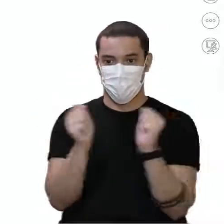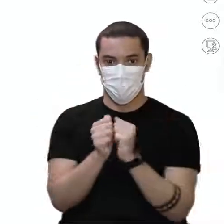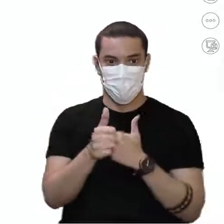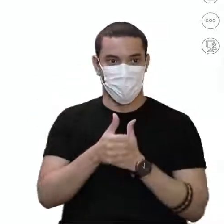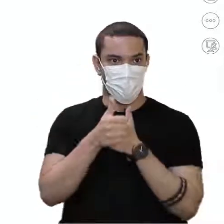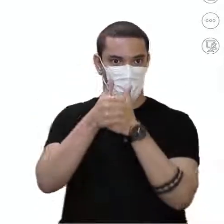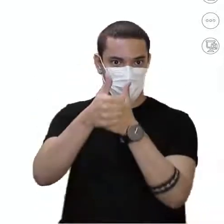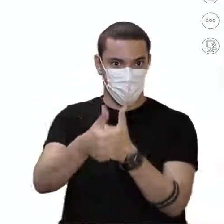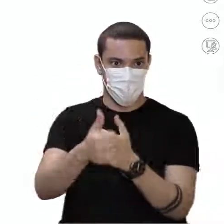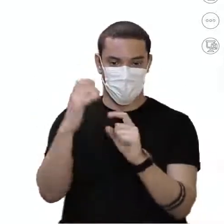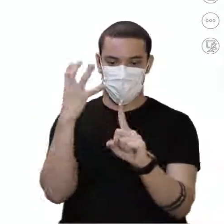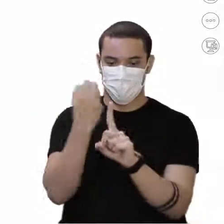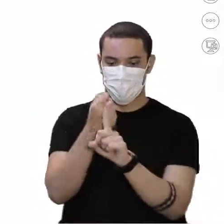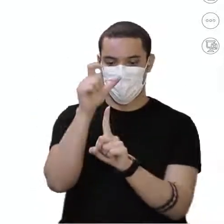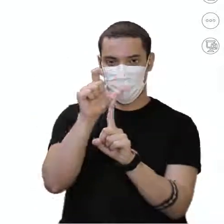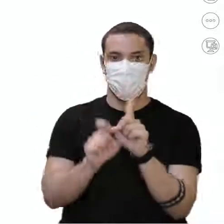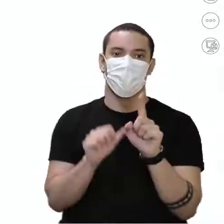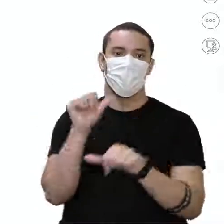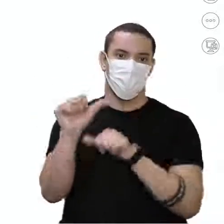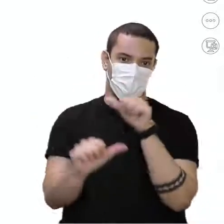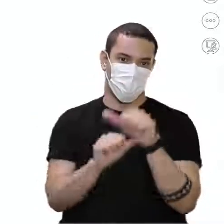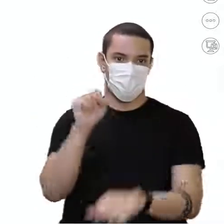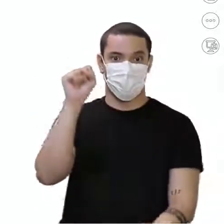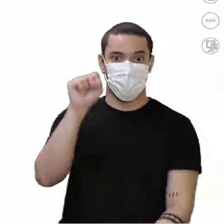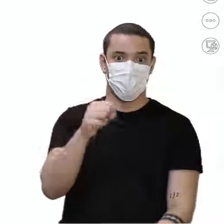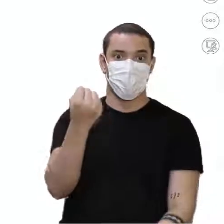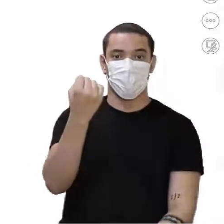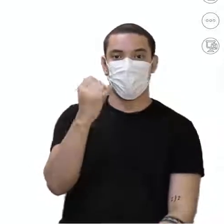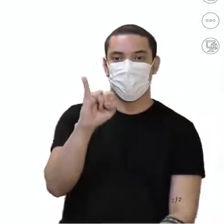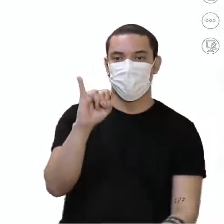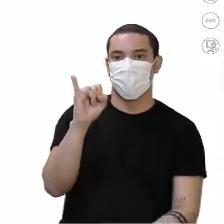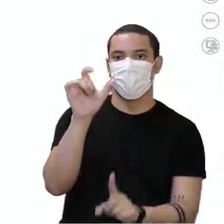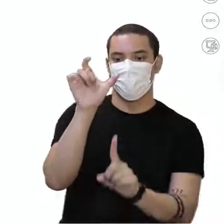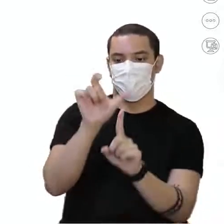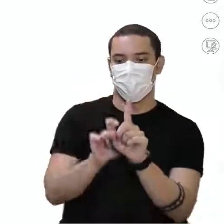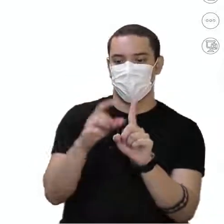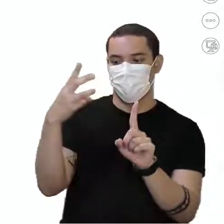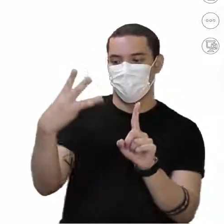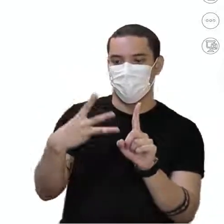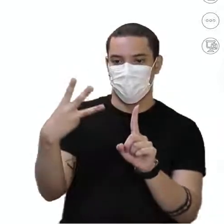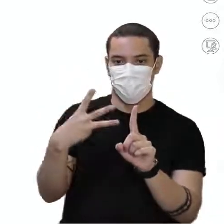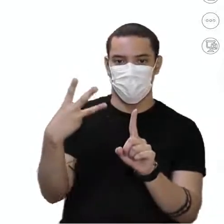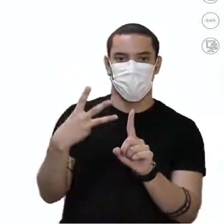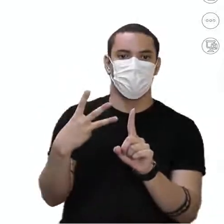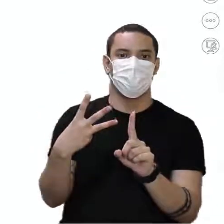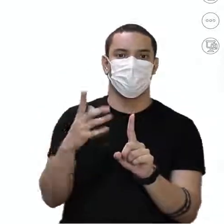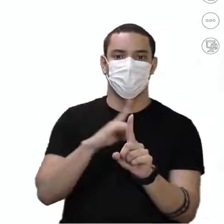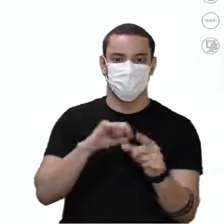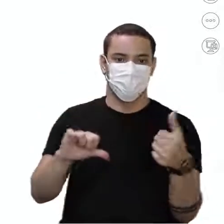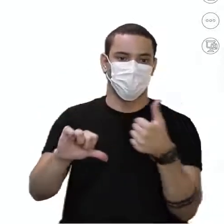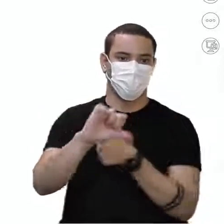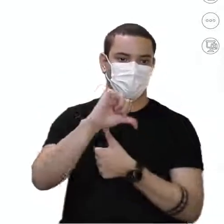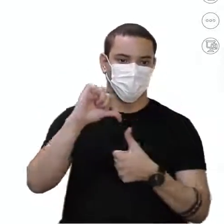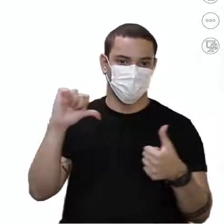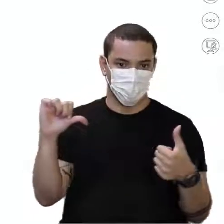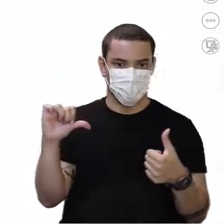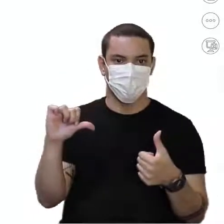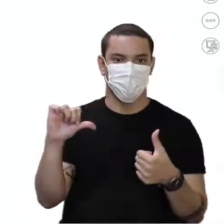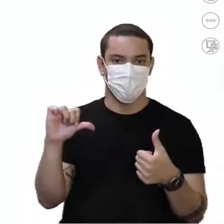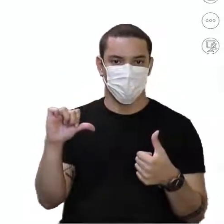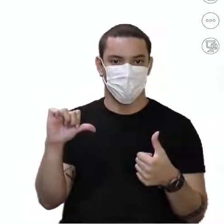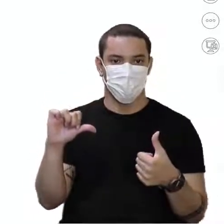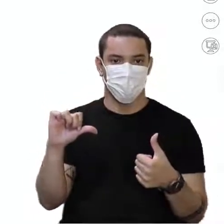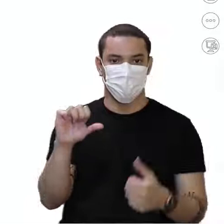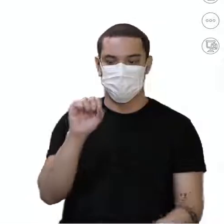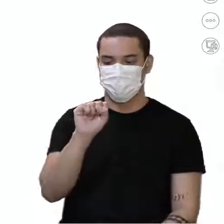com o sujeito, tá? Se for na terceira pessoa, has she ever been? Has she ever